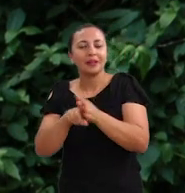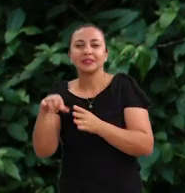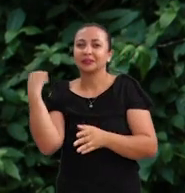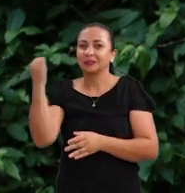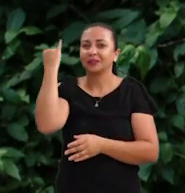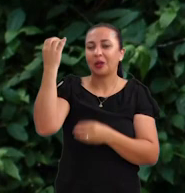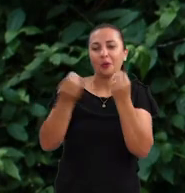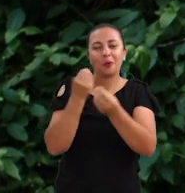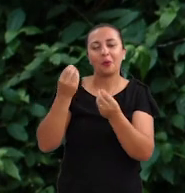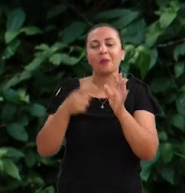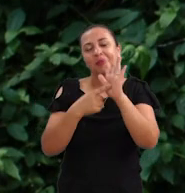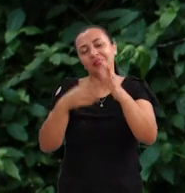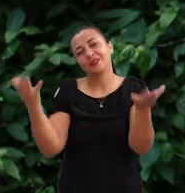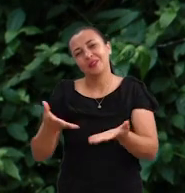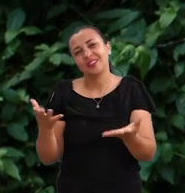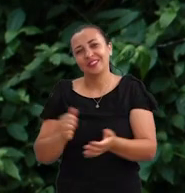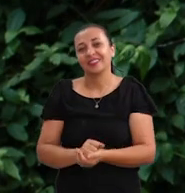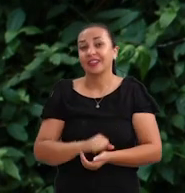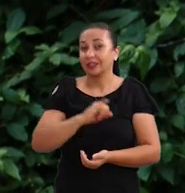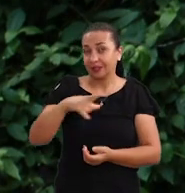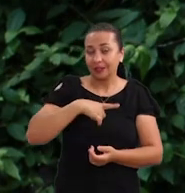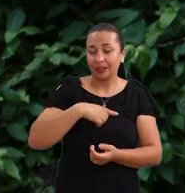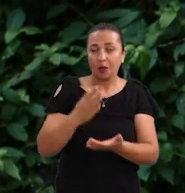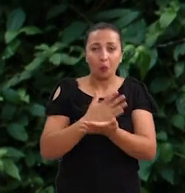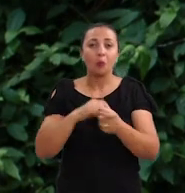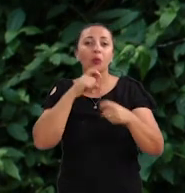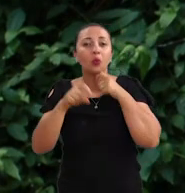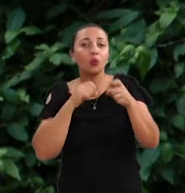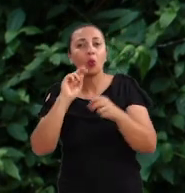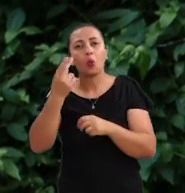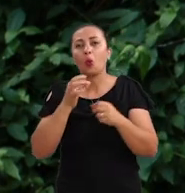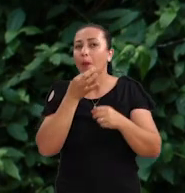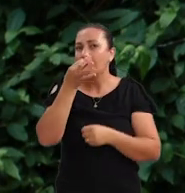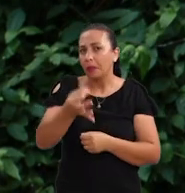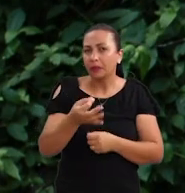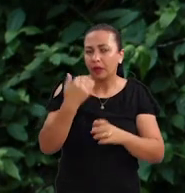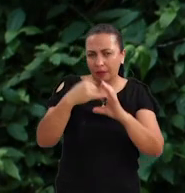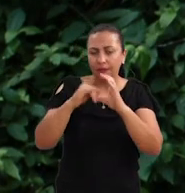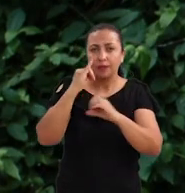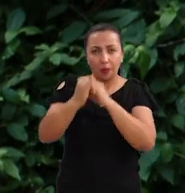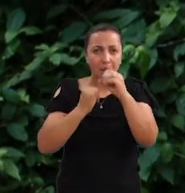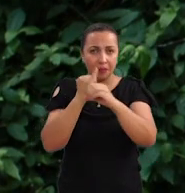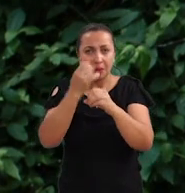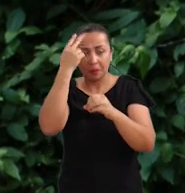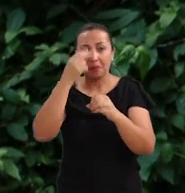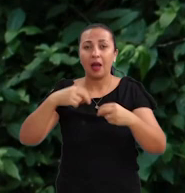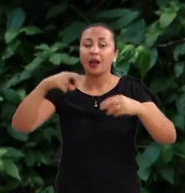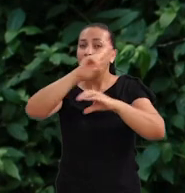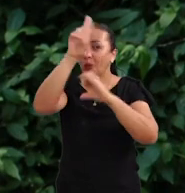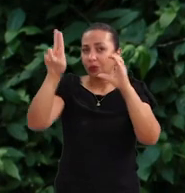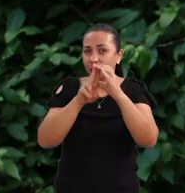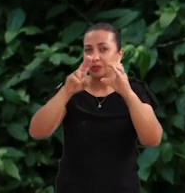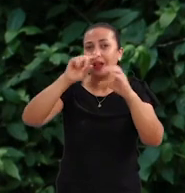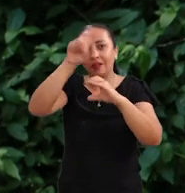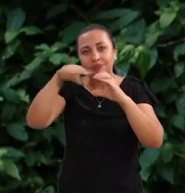mais pesquisas importantes como as que exibimos hoje. Caso tenha alguma dúvida ou sugestão, envie um e-mail para